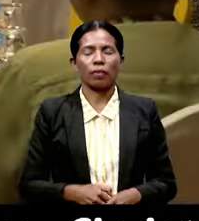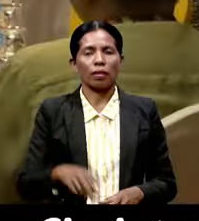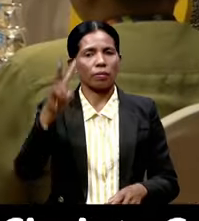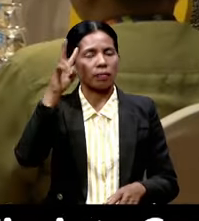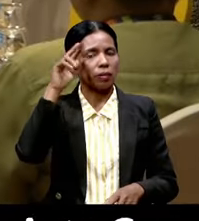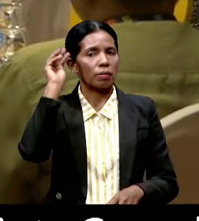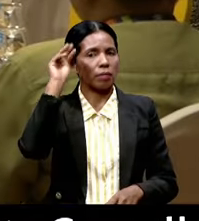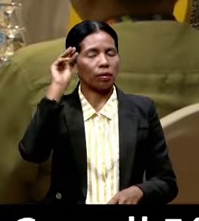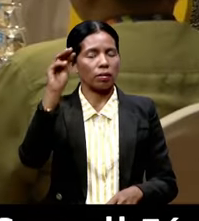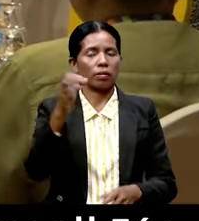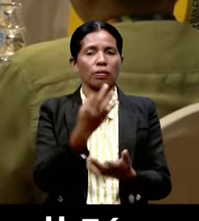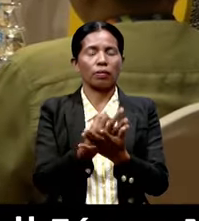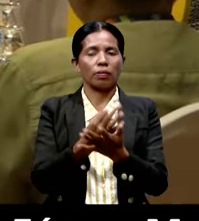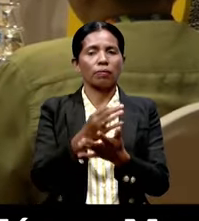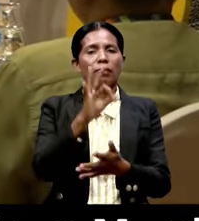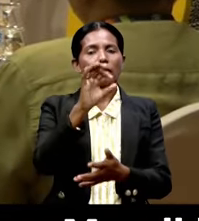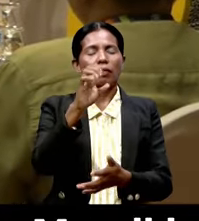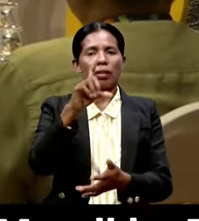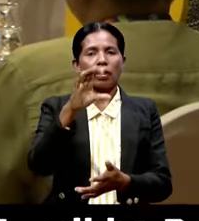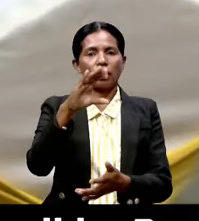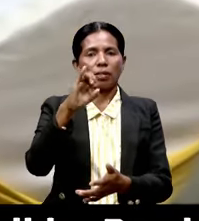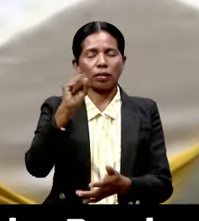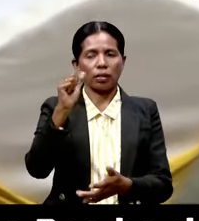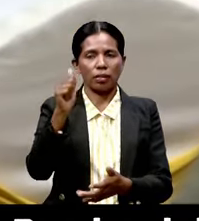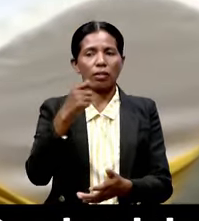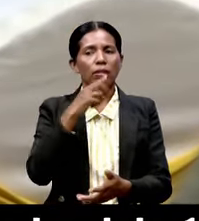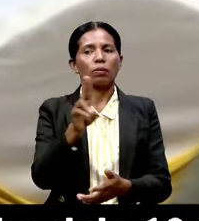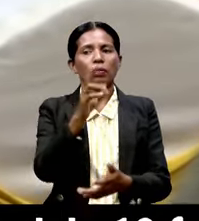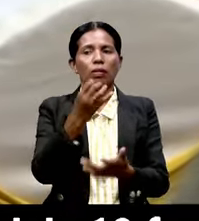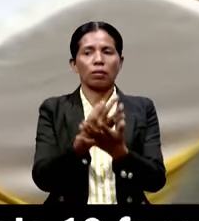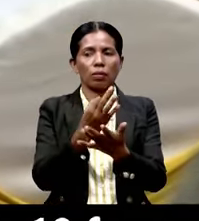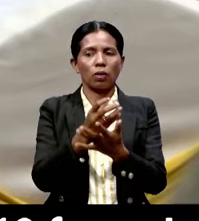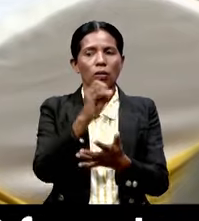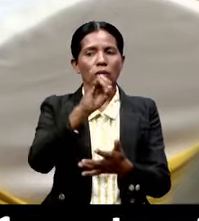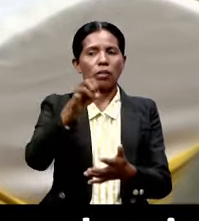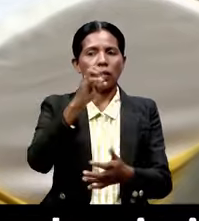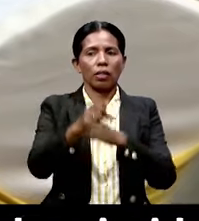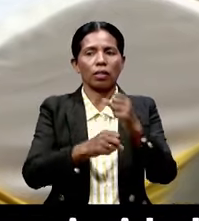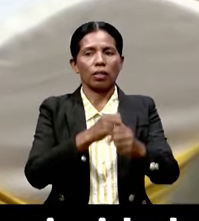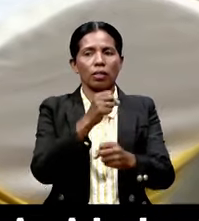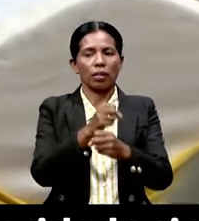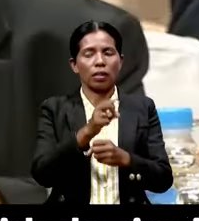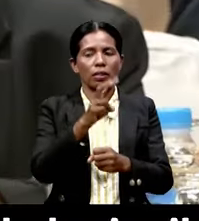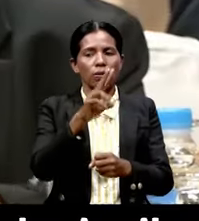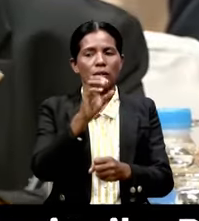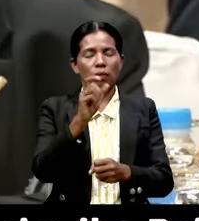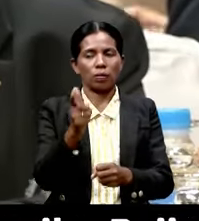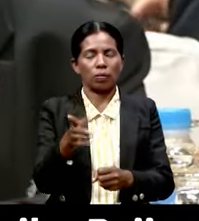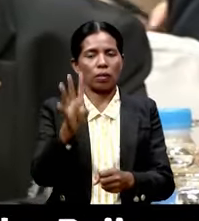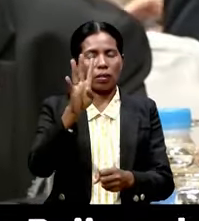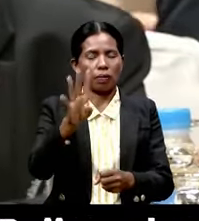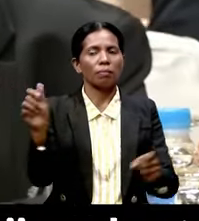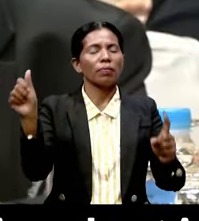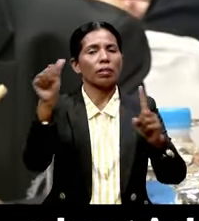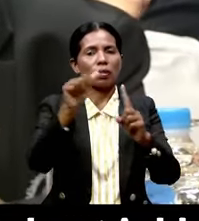Vice-ministra Finanzas Felicia Claudinanda Cruz Carvalho Hateten, Ezekusaun Orsamentu Jeral Estadu tinan riuroro anul resing hat, foin atinji porcentu